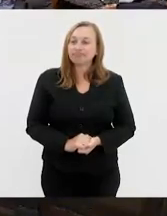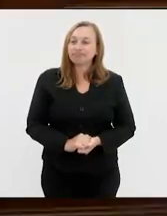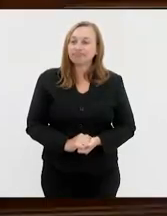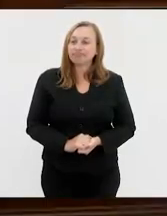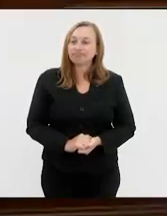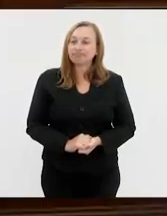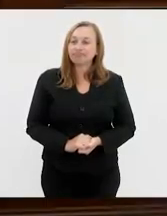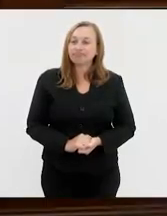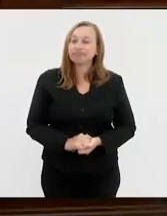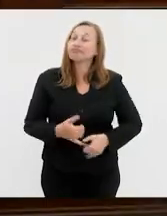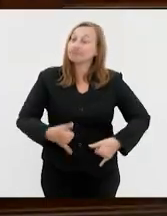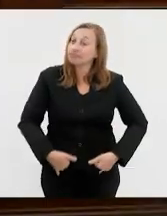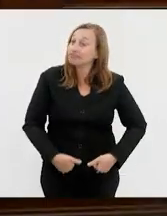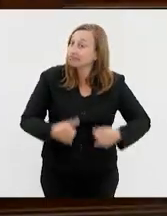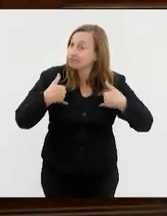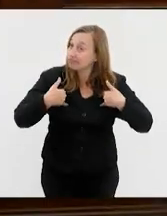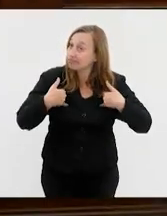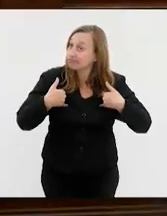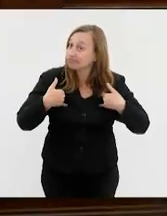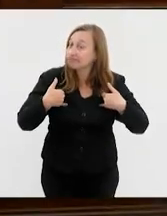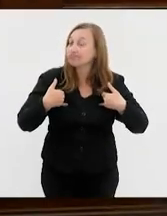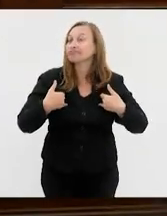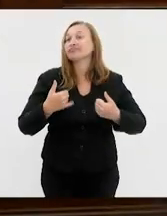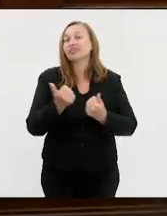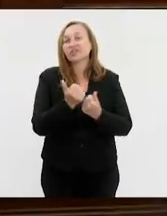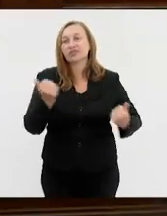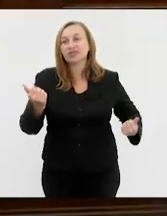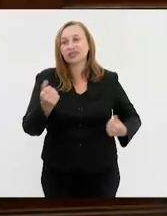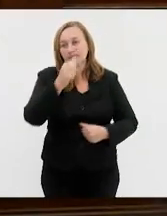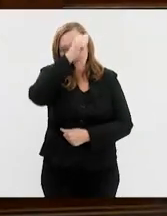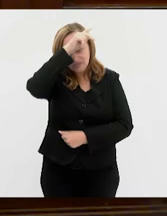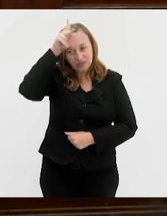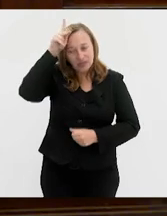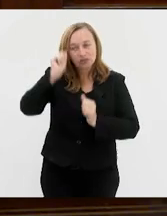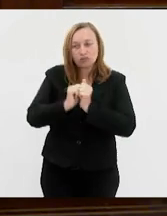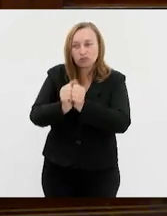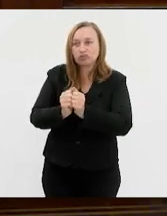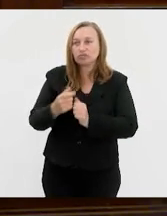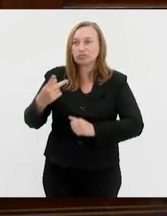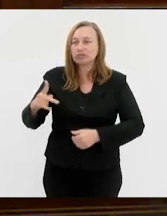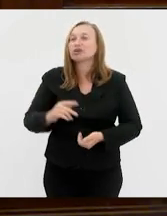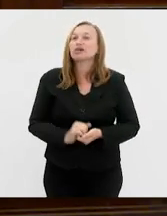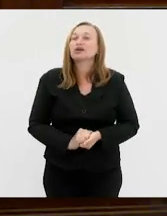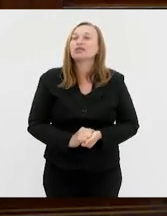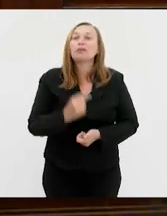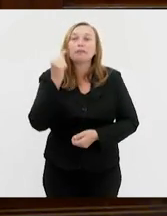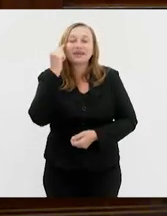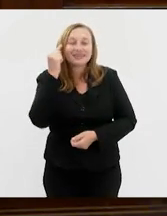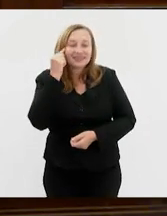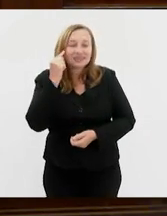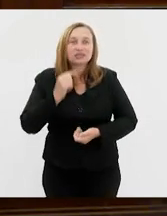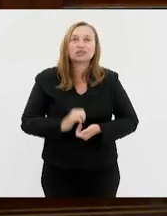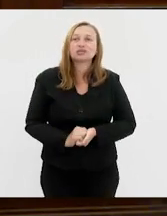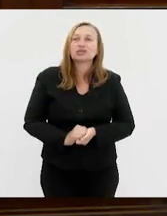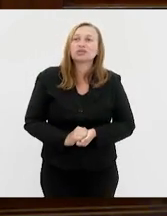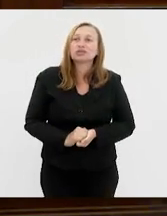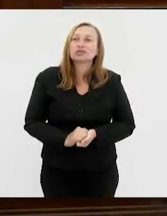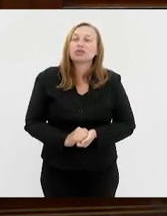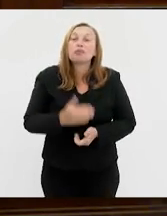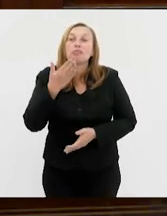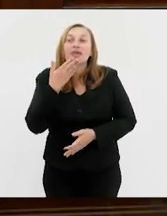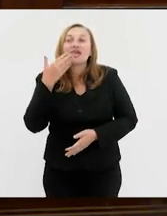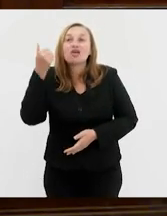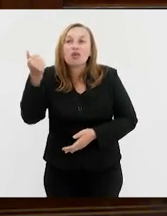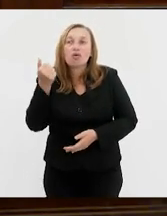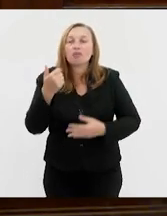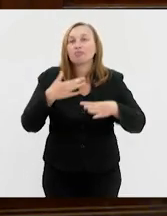Me orgulho de ter sido vice-prefeito com ele, porque conversávamos muito sobre o que seria melhor para a